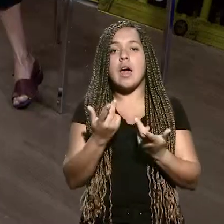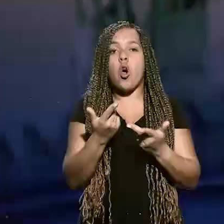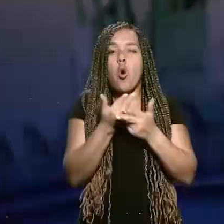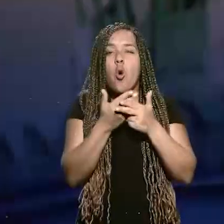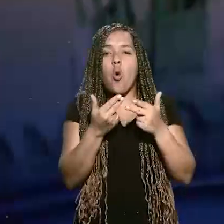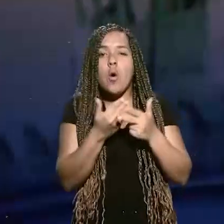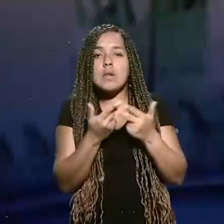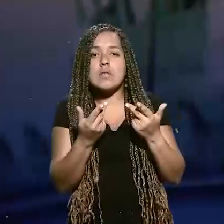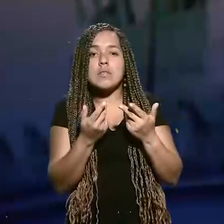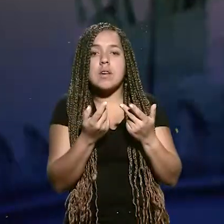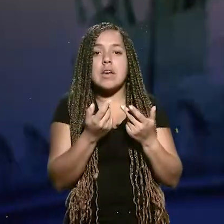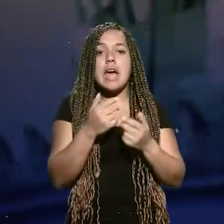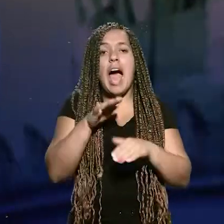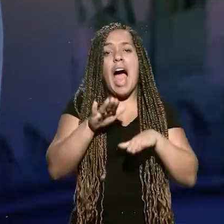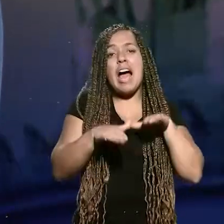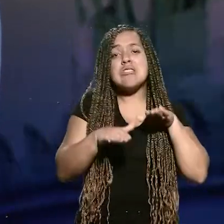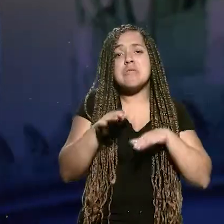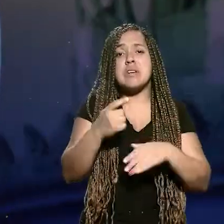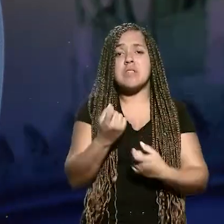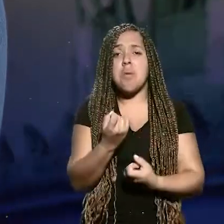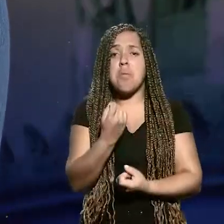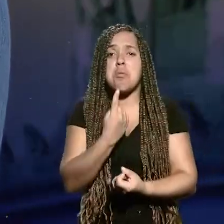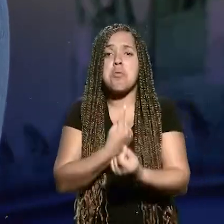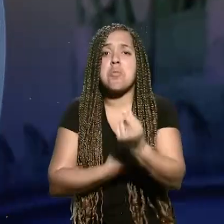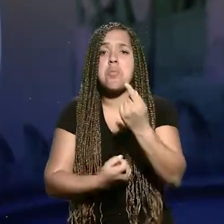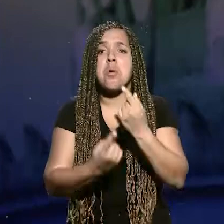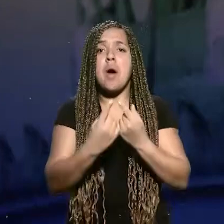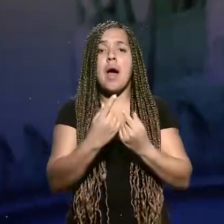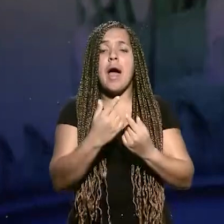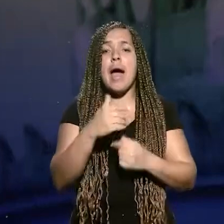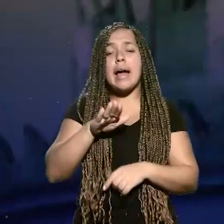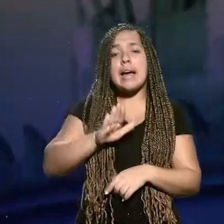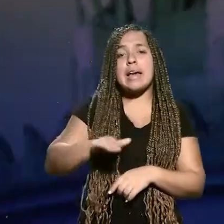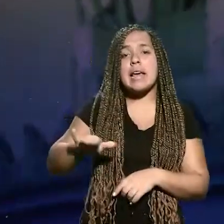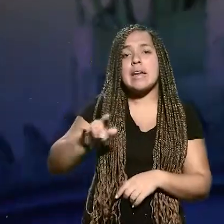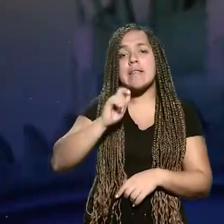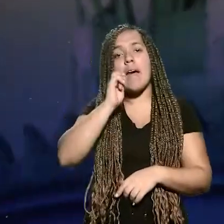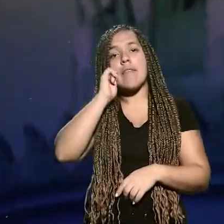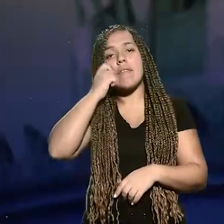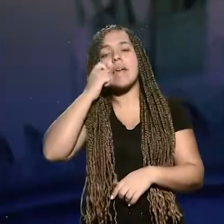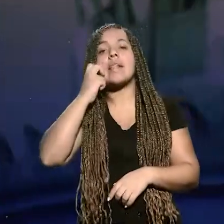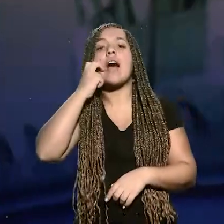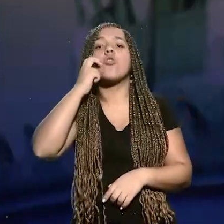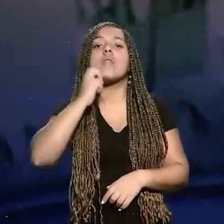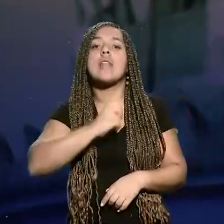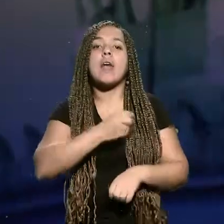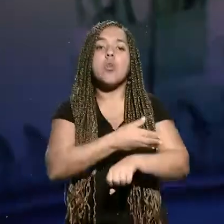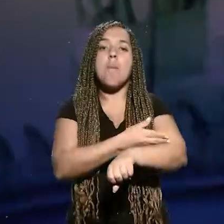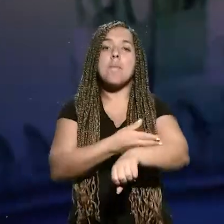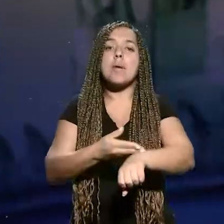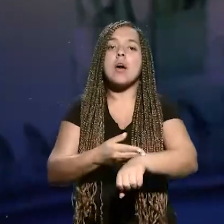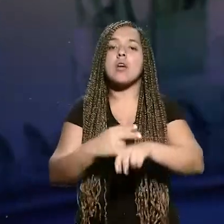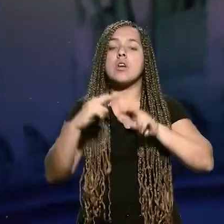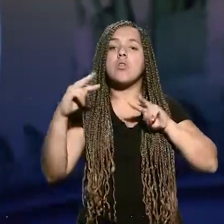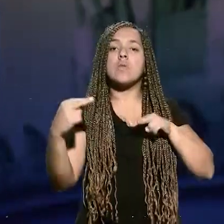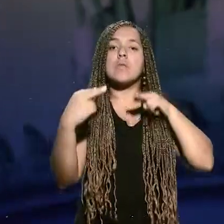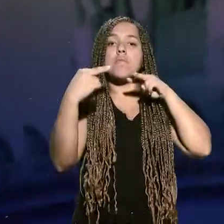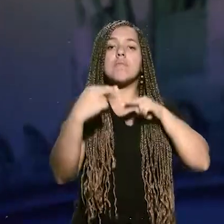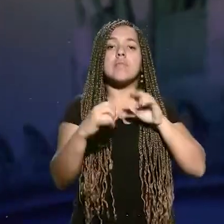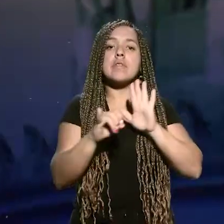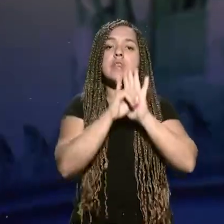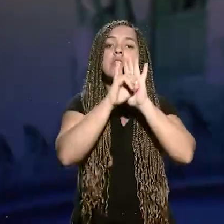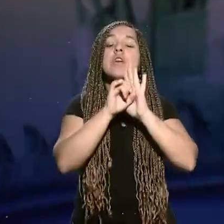que são exceções, né? Essa criança negra numa classe média alta, que é adotado por pais brancos e que não